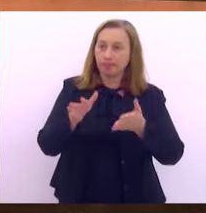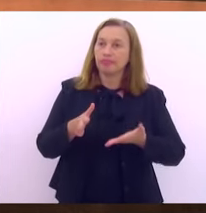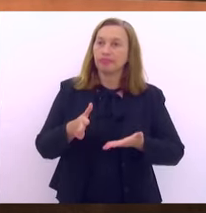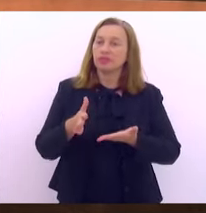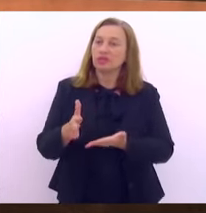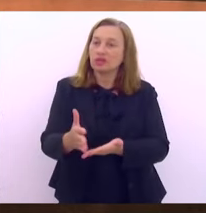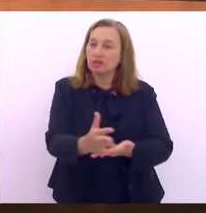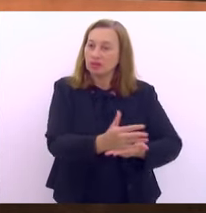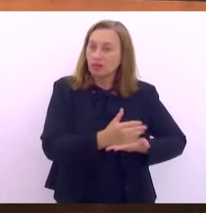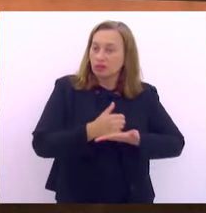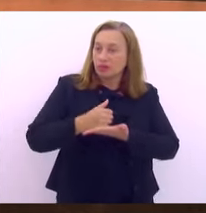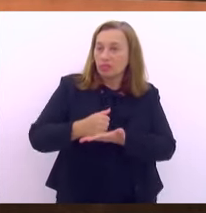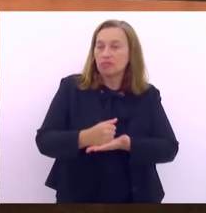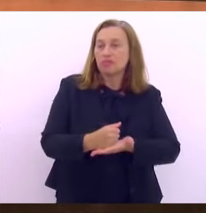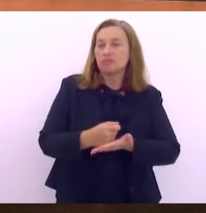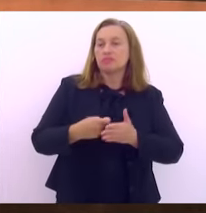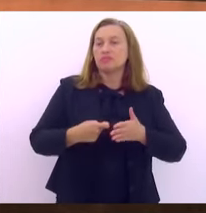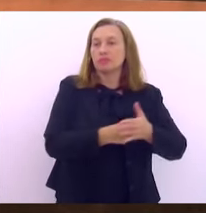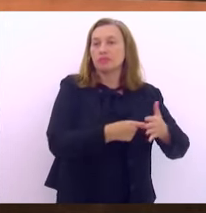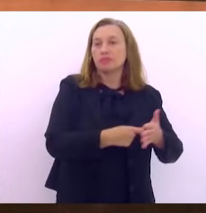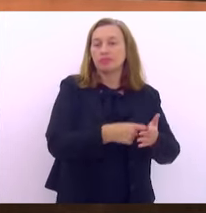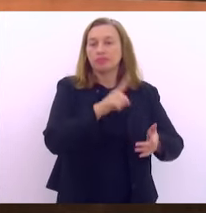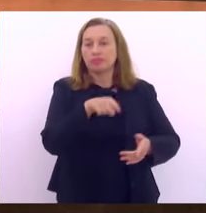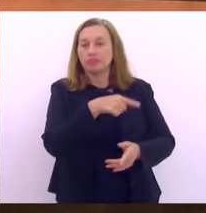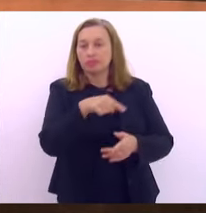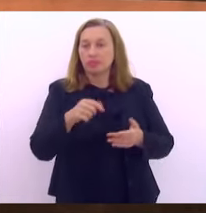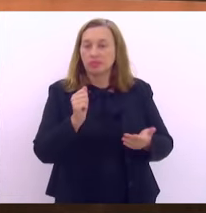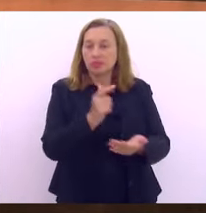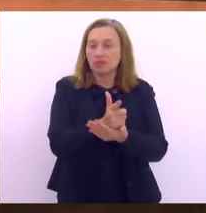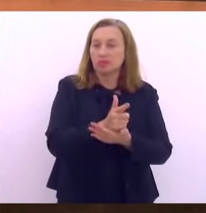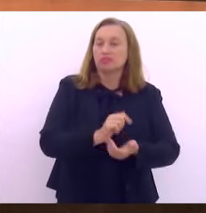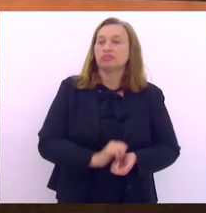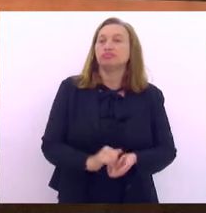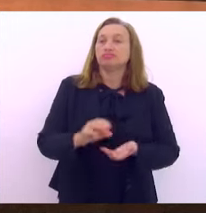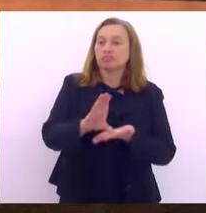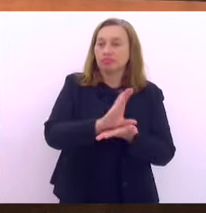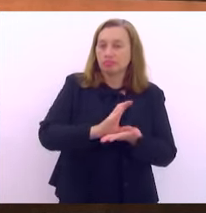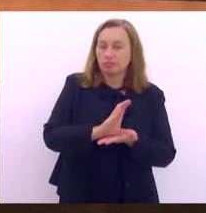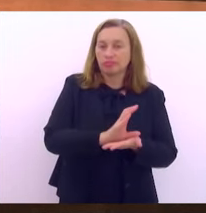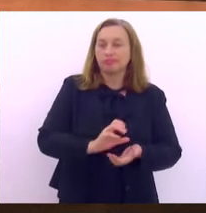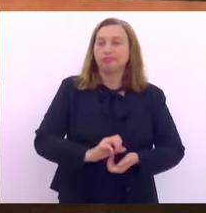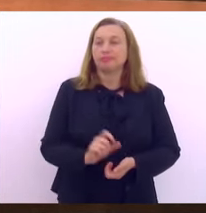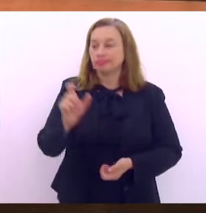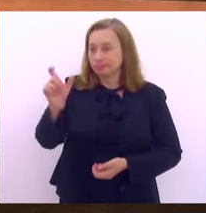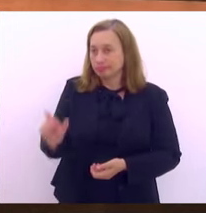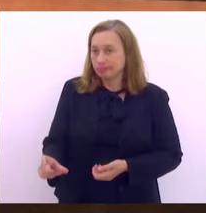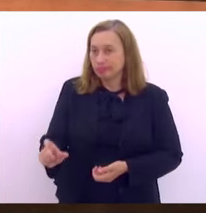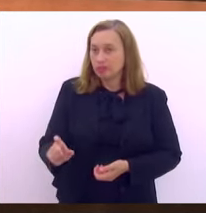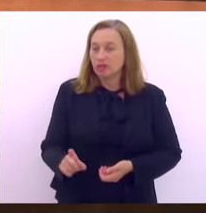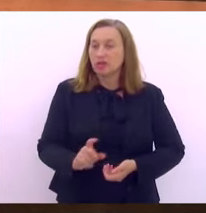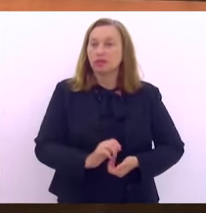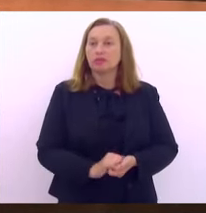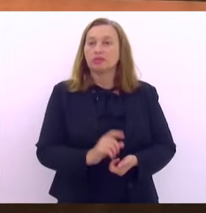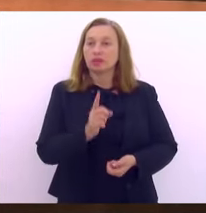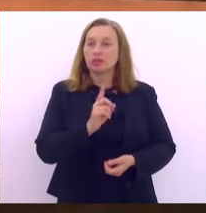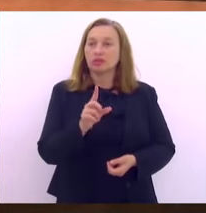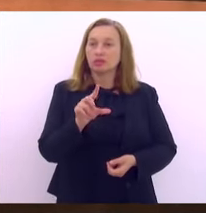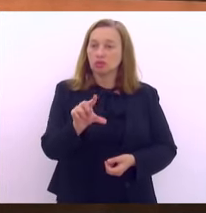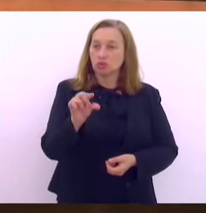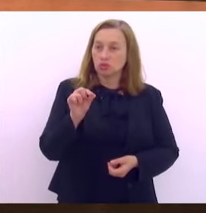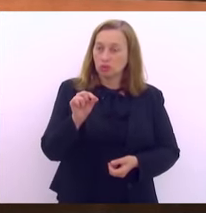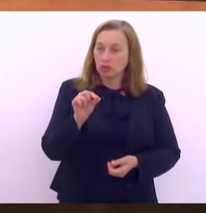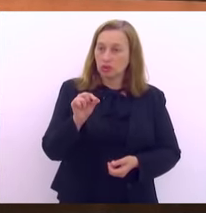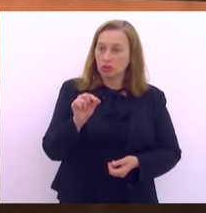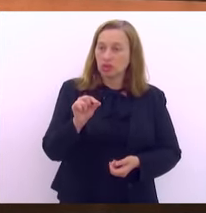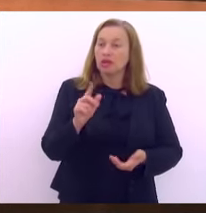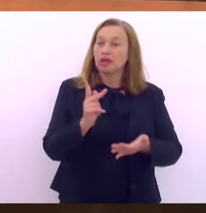nossa denúncia e pela suspensão da compra. O conselheiro diz que, para não tomar uma decisão sem antes